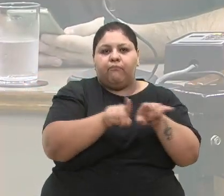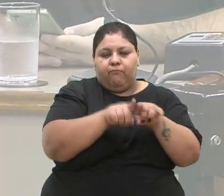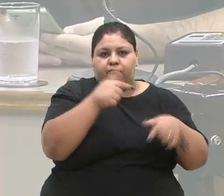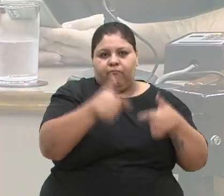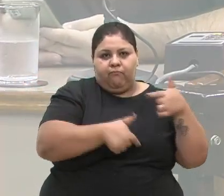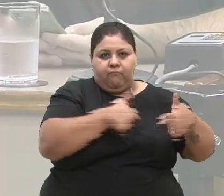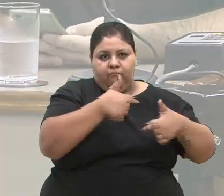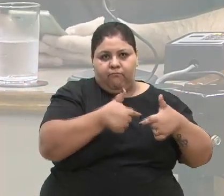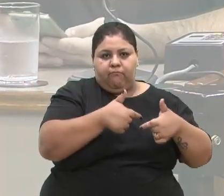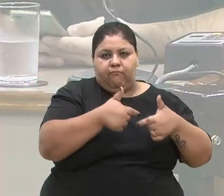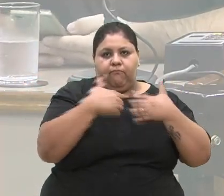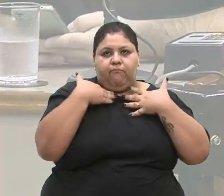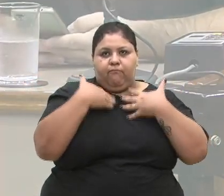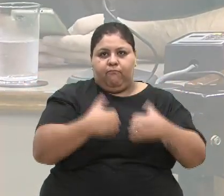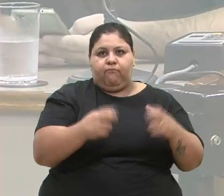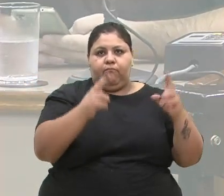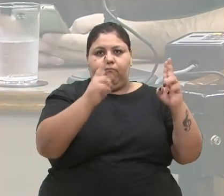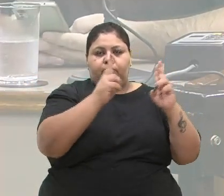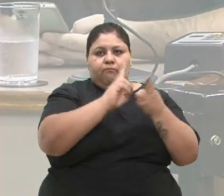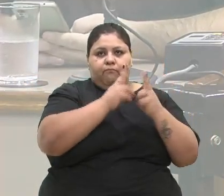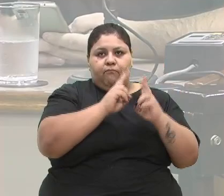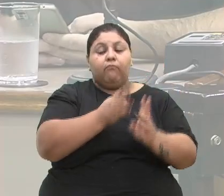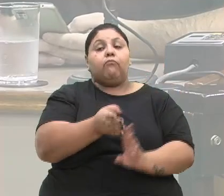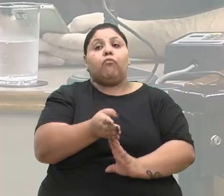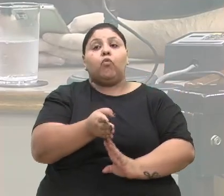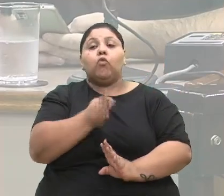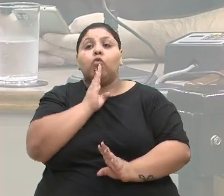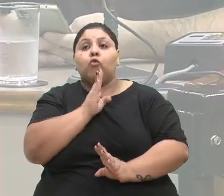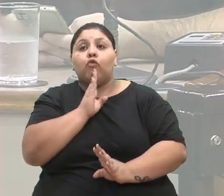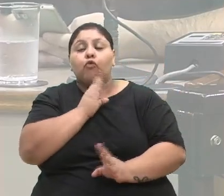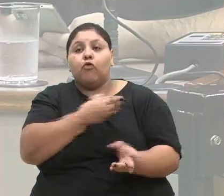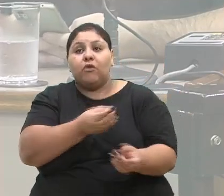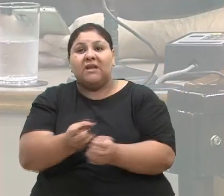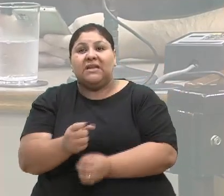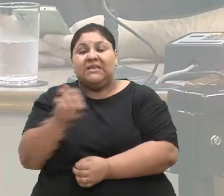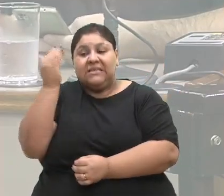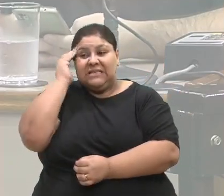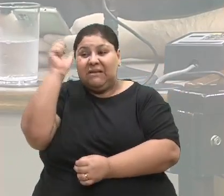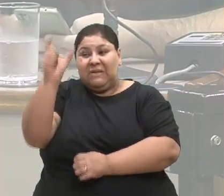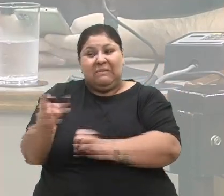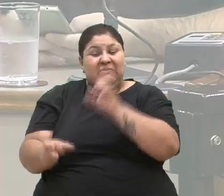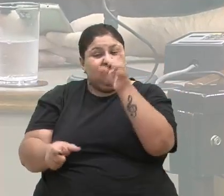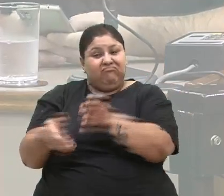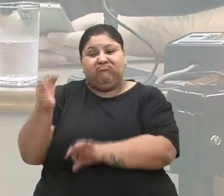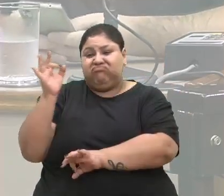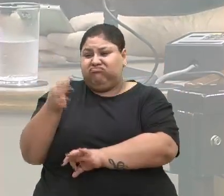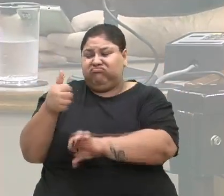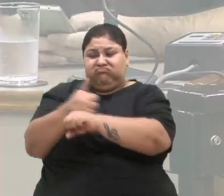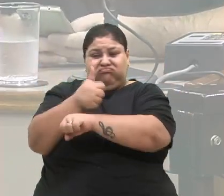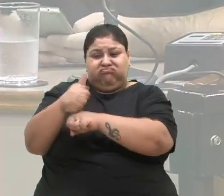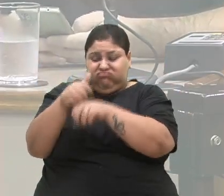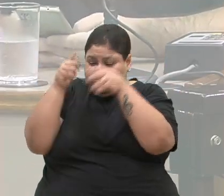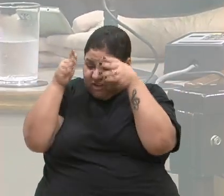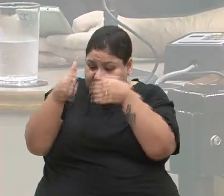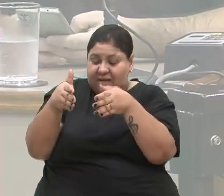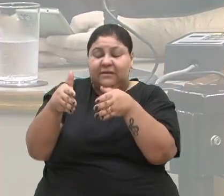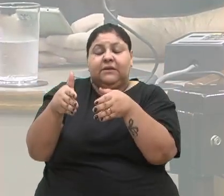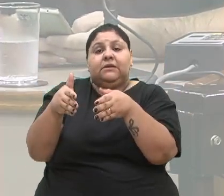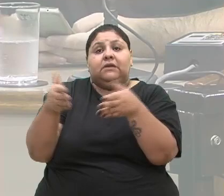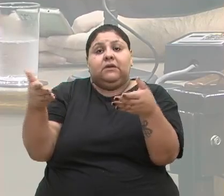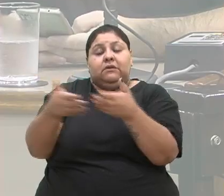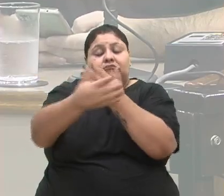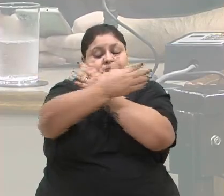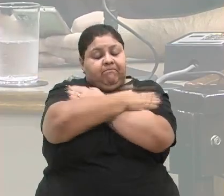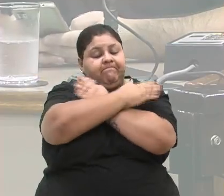na Secretaria Municipal do Urbanismo, conheceu muito ele e sabe da pessoa excepcional que era e do profissional dedicado que era. Então, aqui nosso